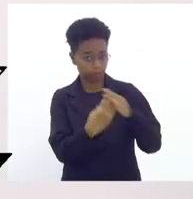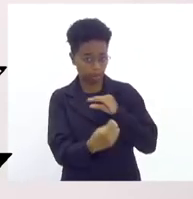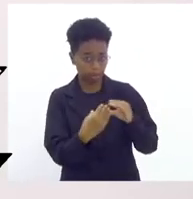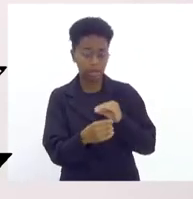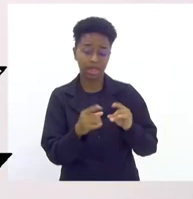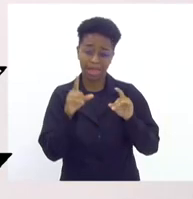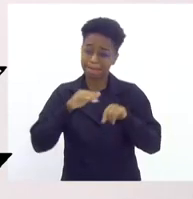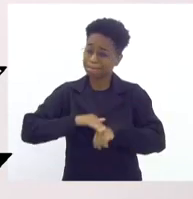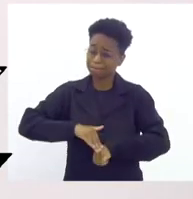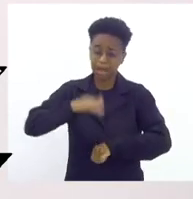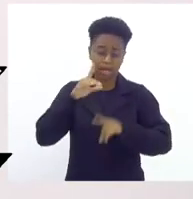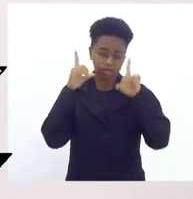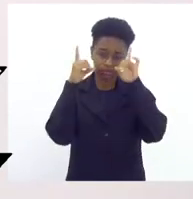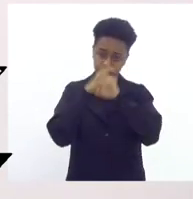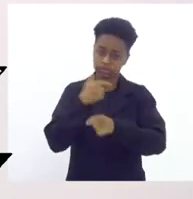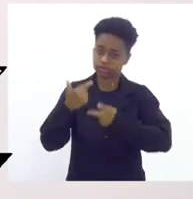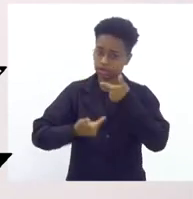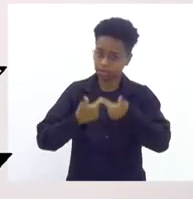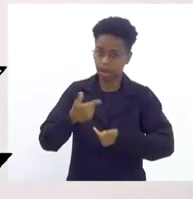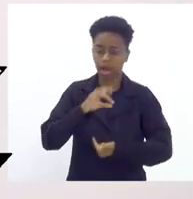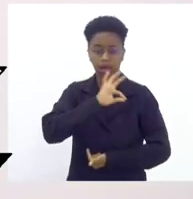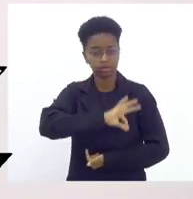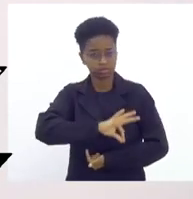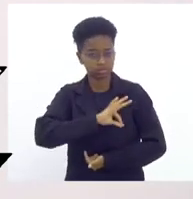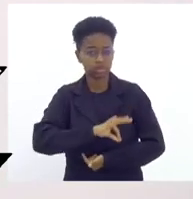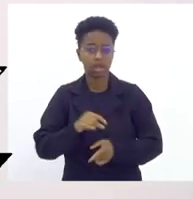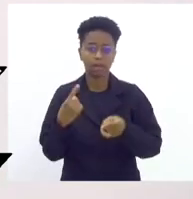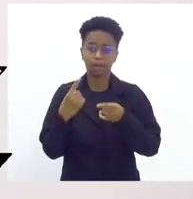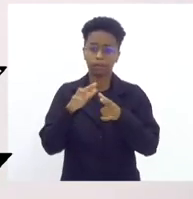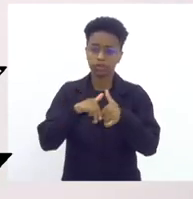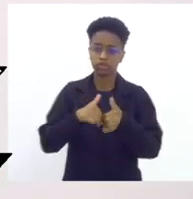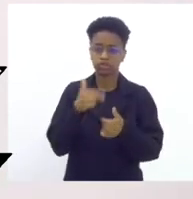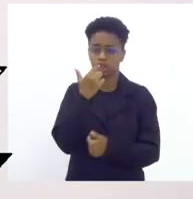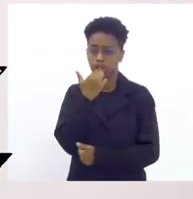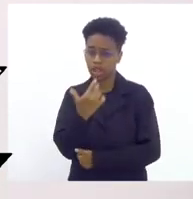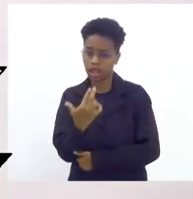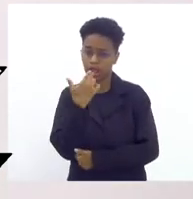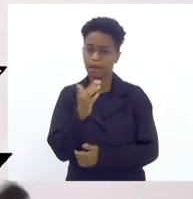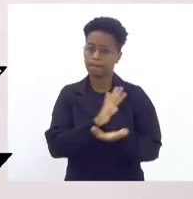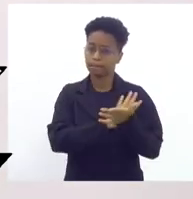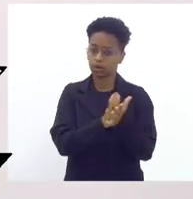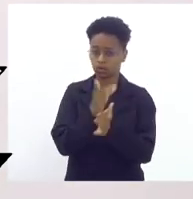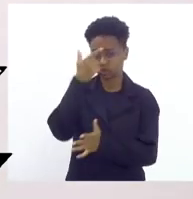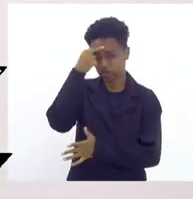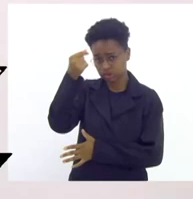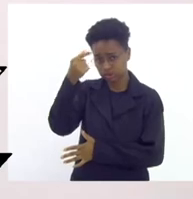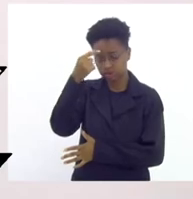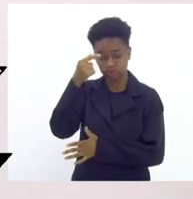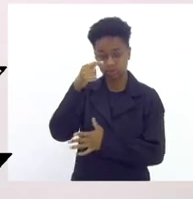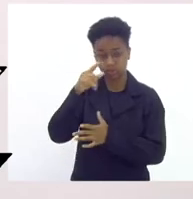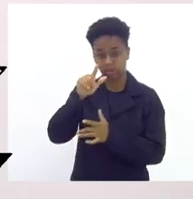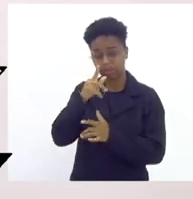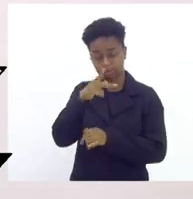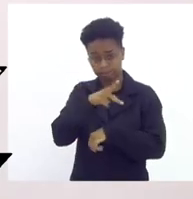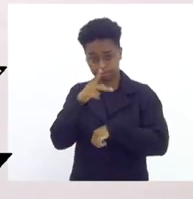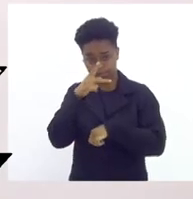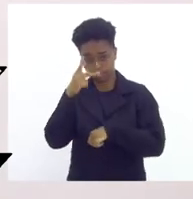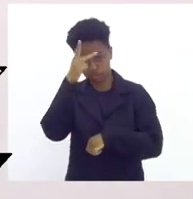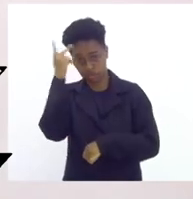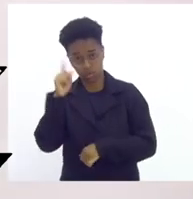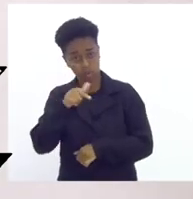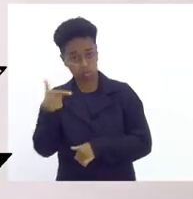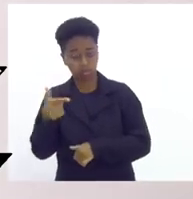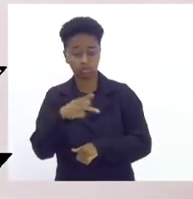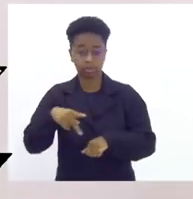mais a situação de trabalho e renda é por questões como idioma xenofobia questões culturais e dificuldade de